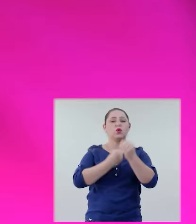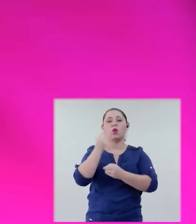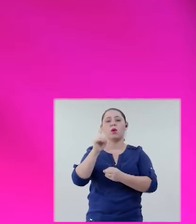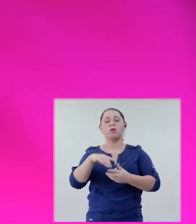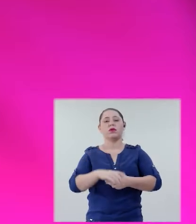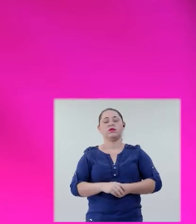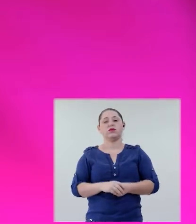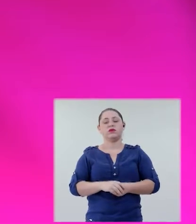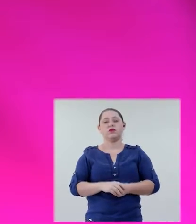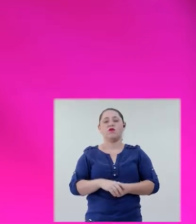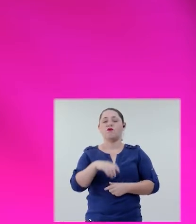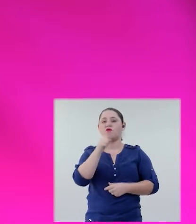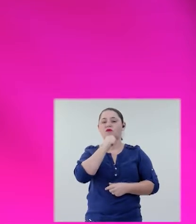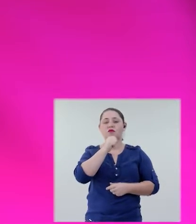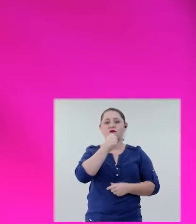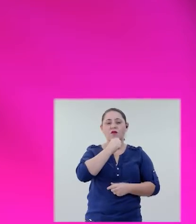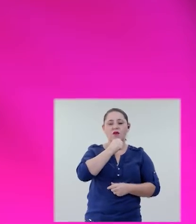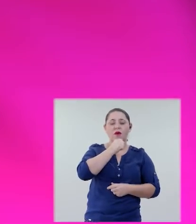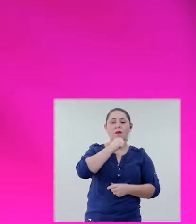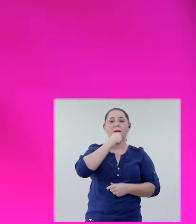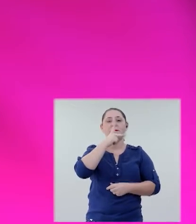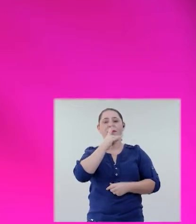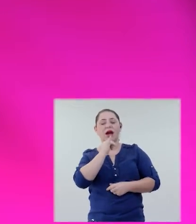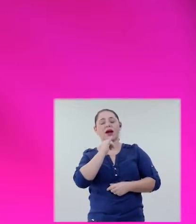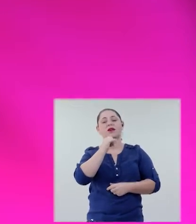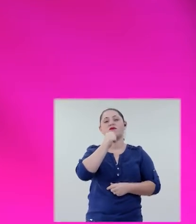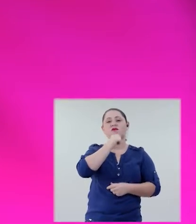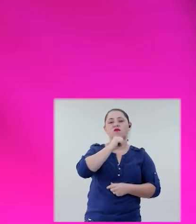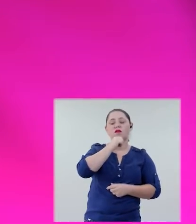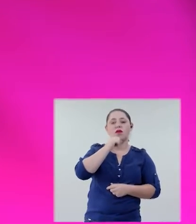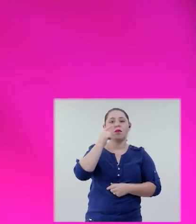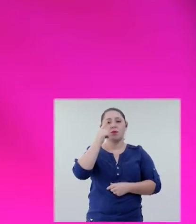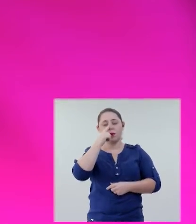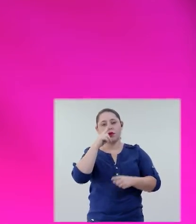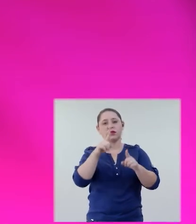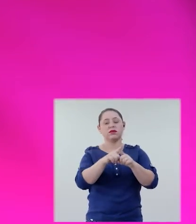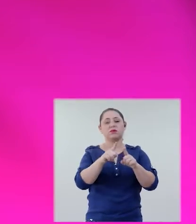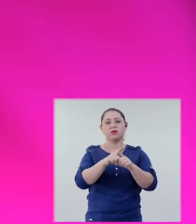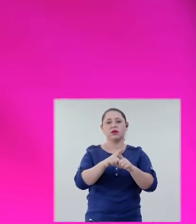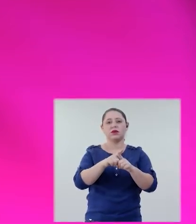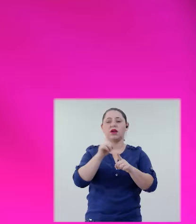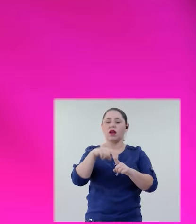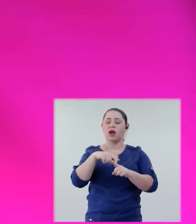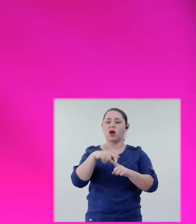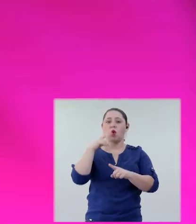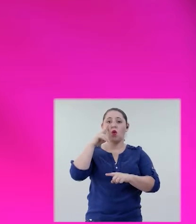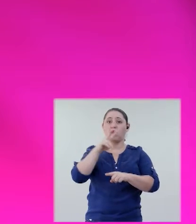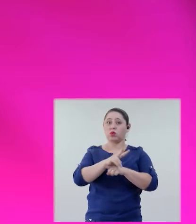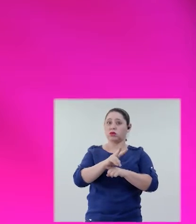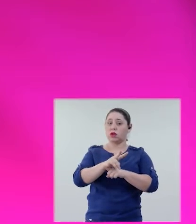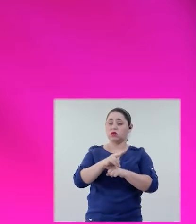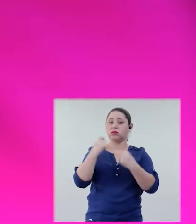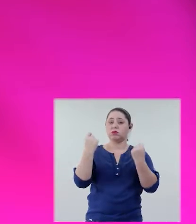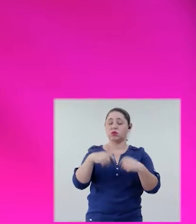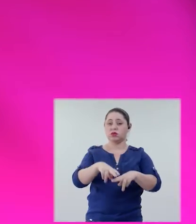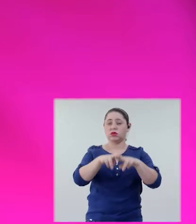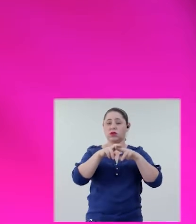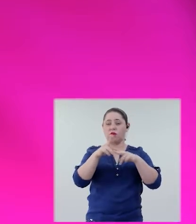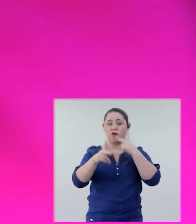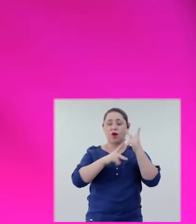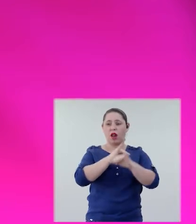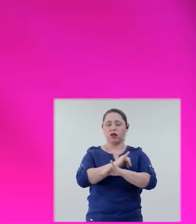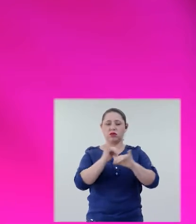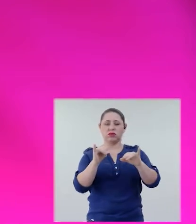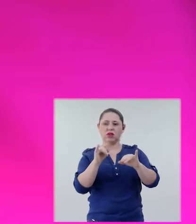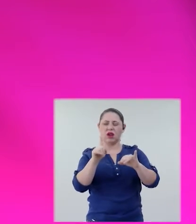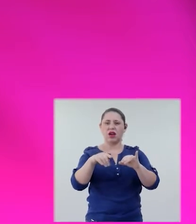mãe como ele é, os avós paternos, os avós maternos, os tios. Então, nós temos que tomar cuidado. Por isso que eu